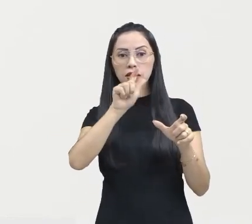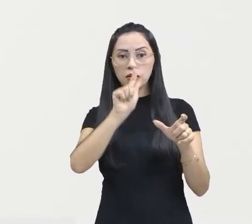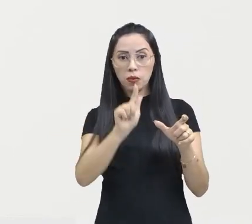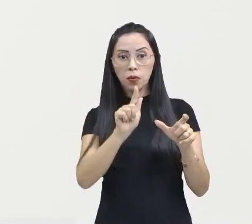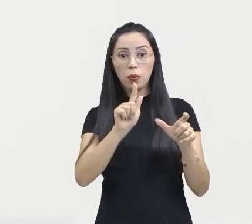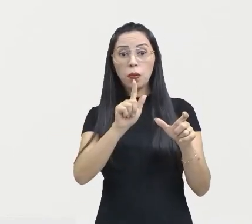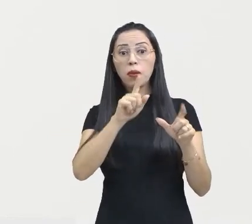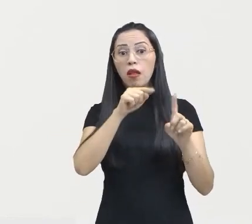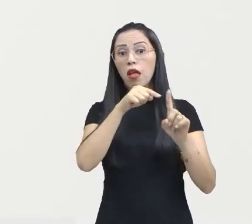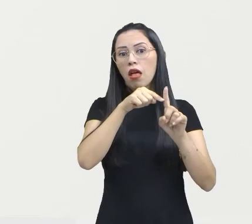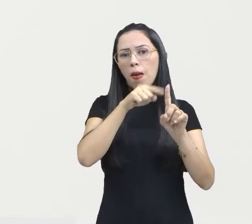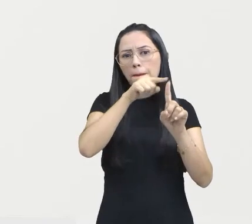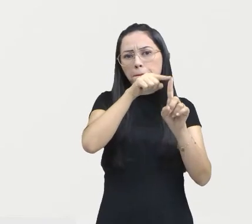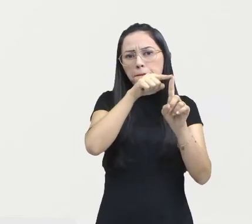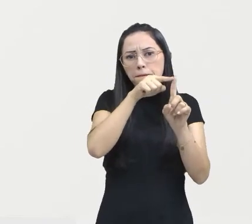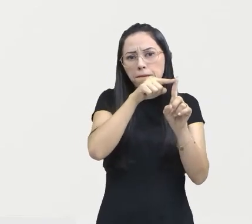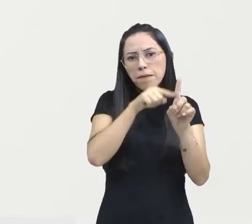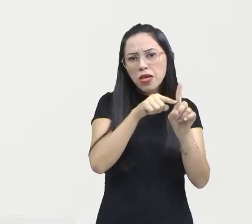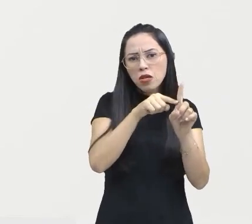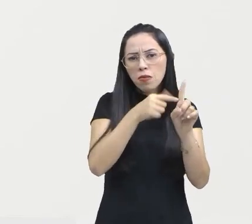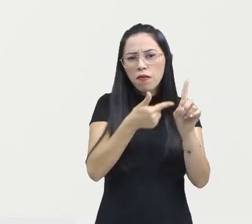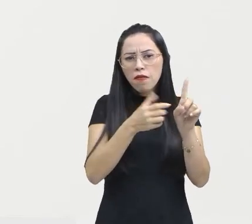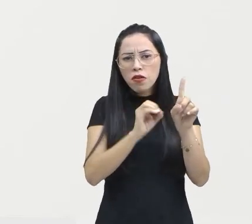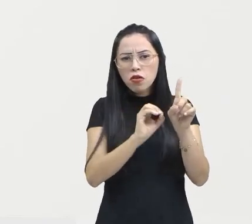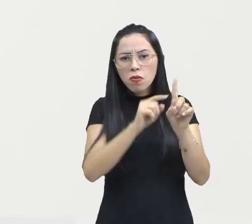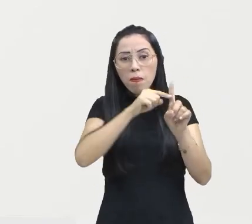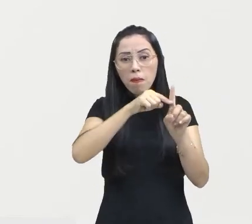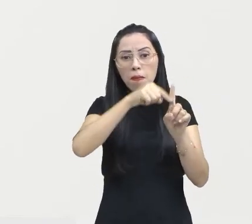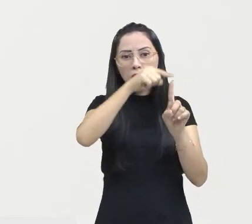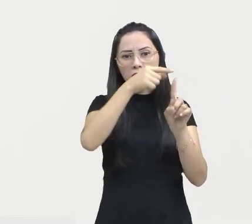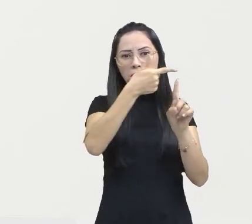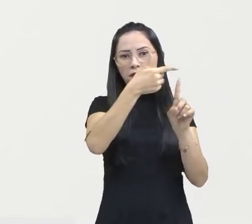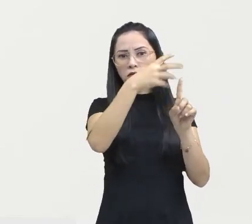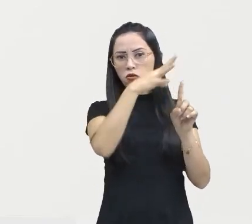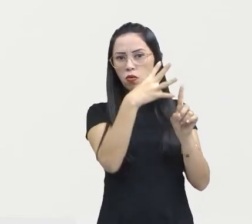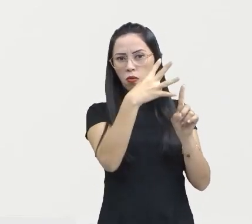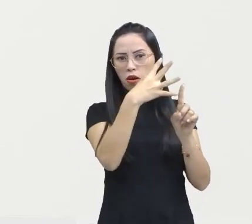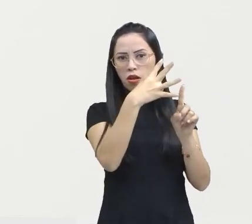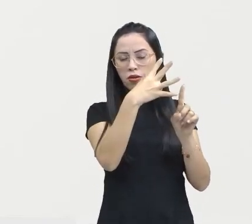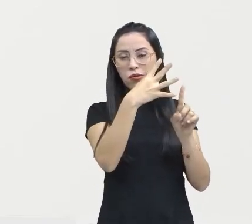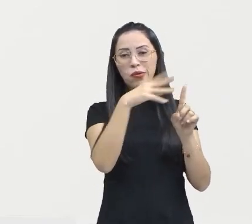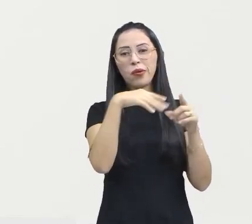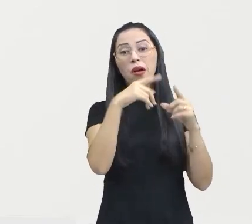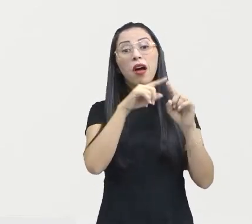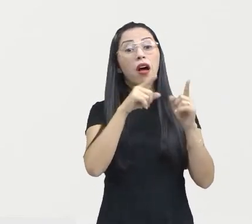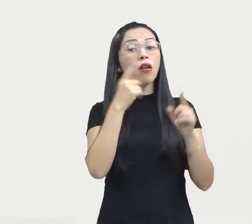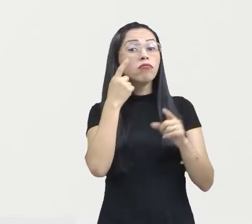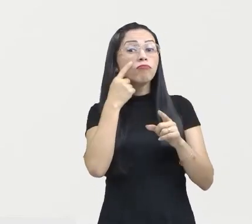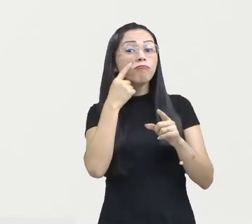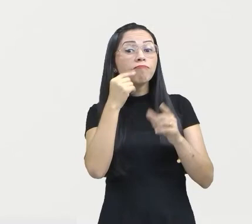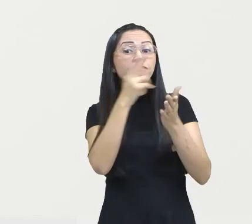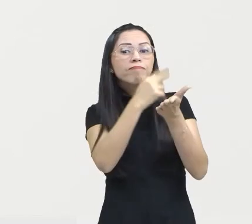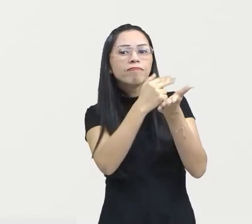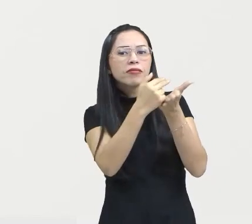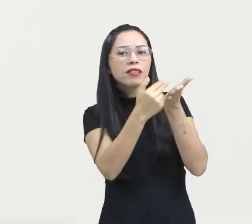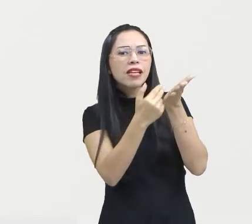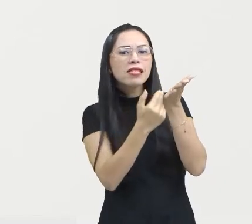Celsius, a máxima é 24. E qual é a previsão? O sol aparece, mas aparece o quê?